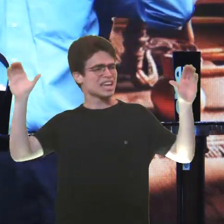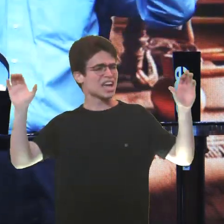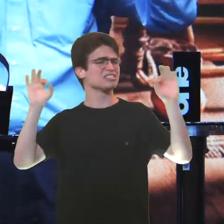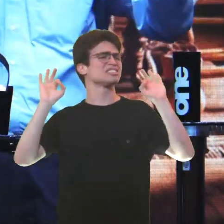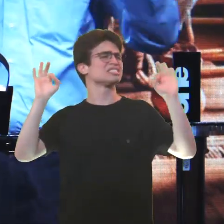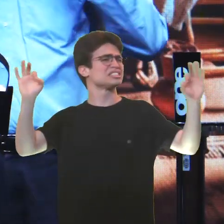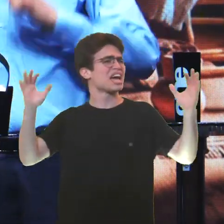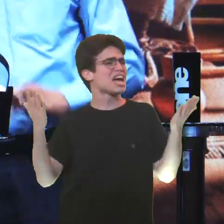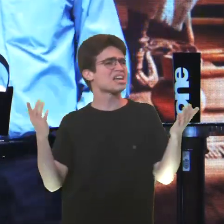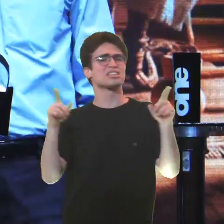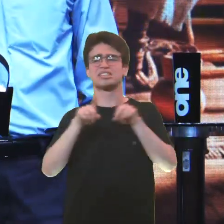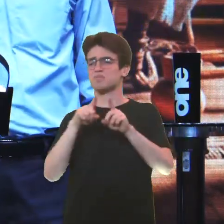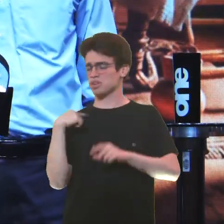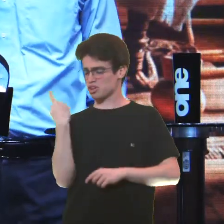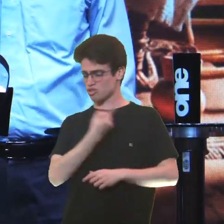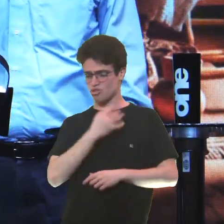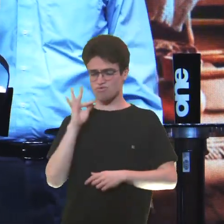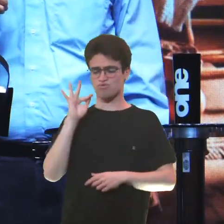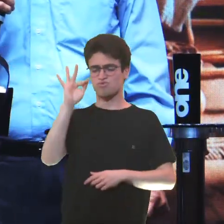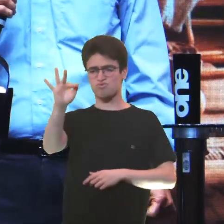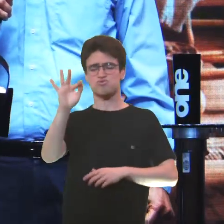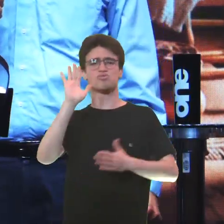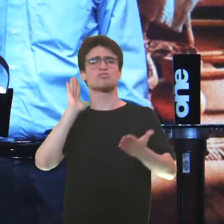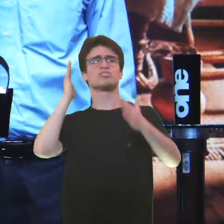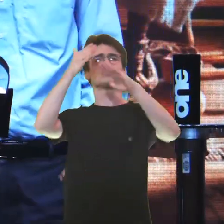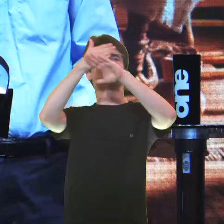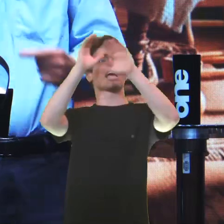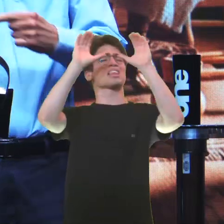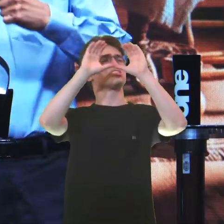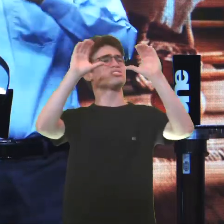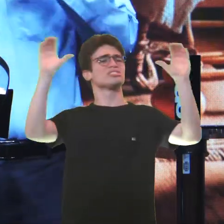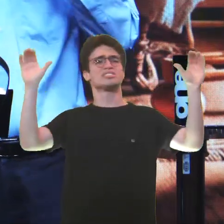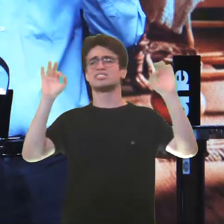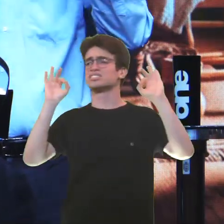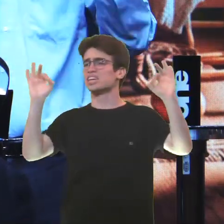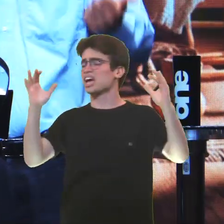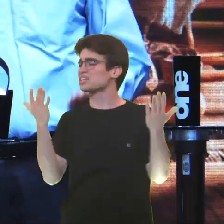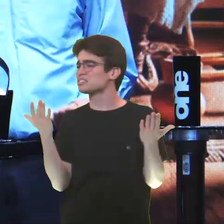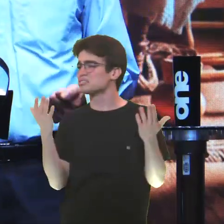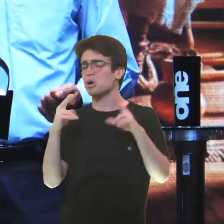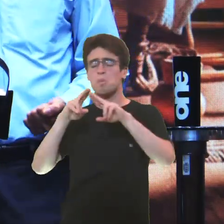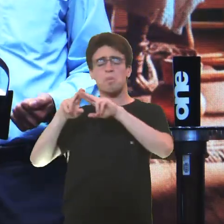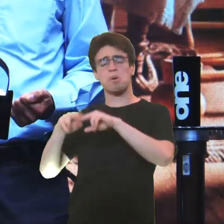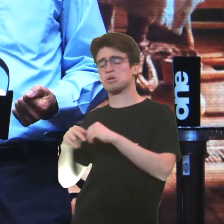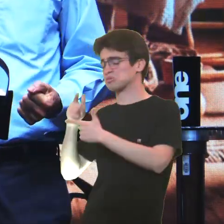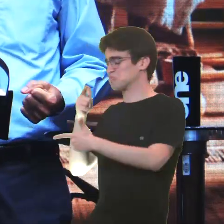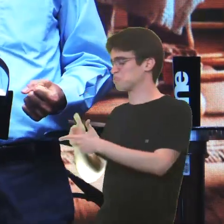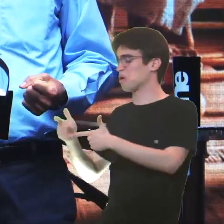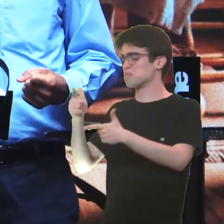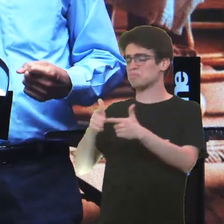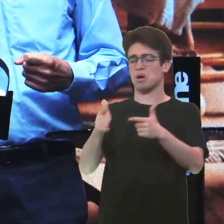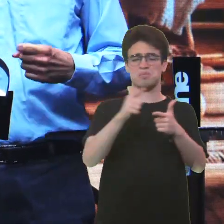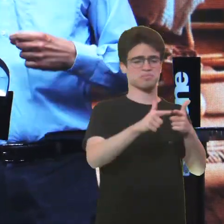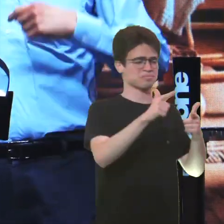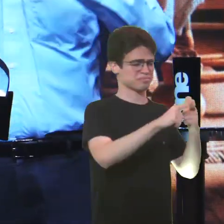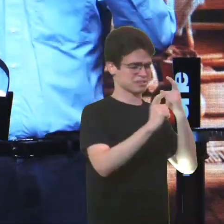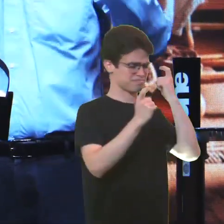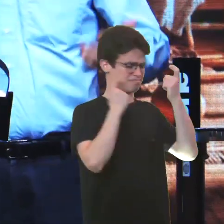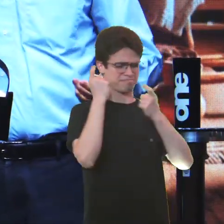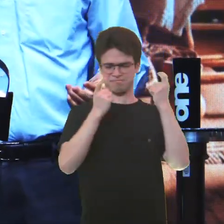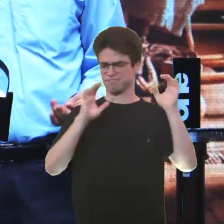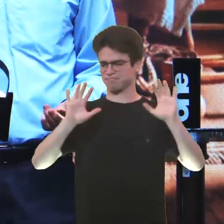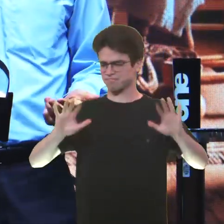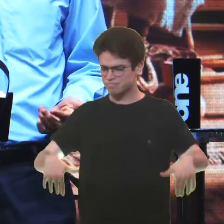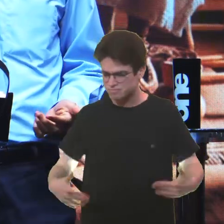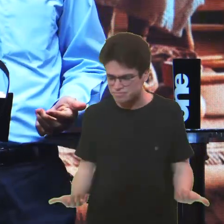que pronto estaremos con que Él. em breve estaremos com Ele. Por lo tanto, no importan problemas Portanto, não importam os problemas, como